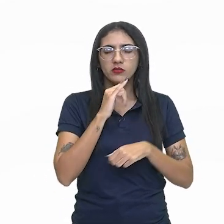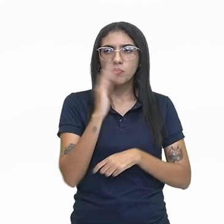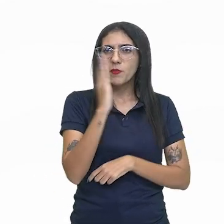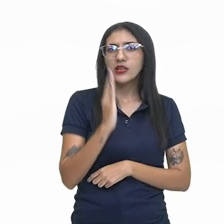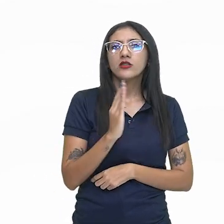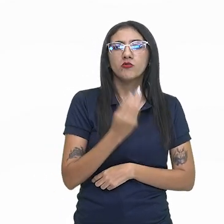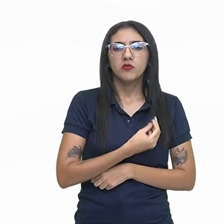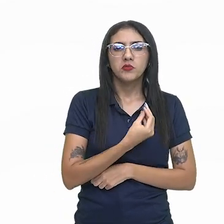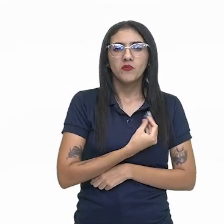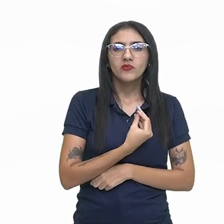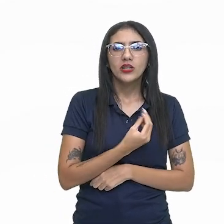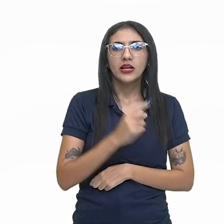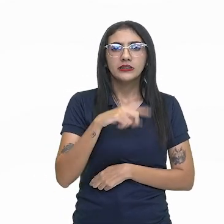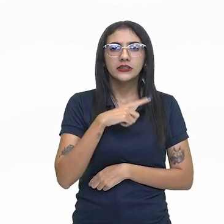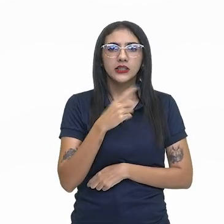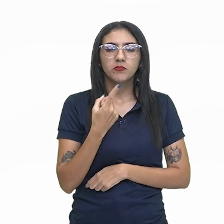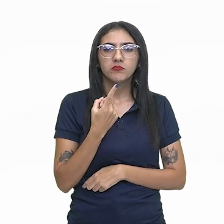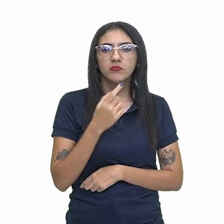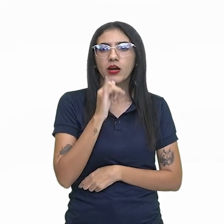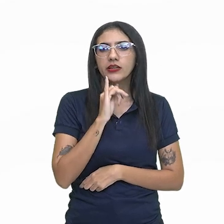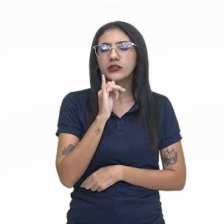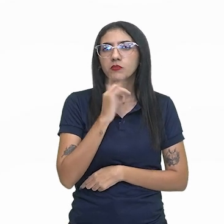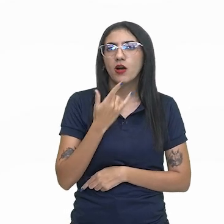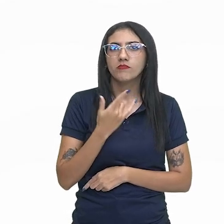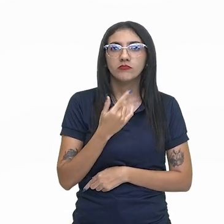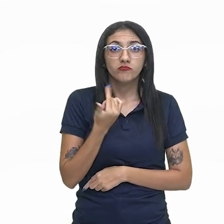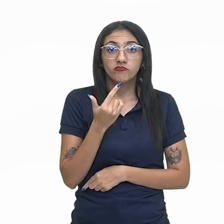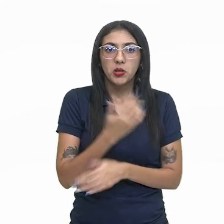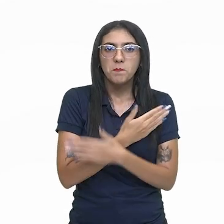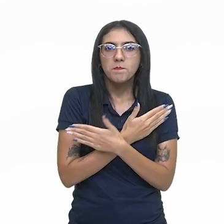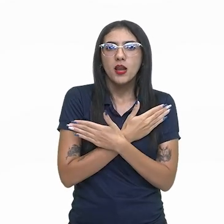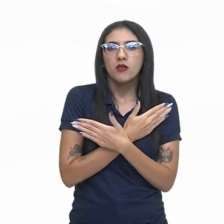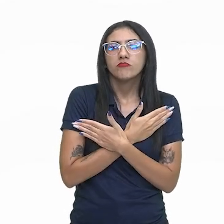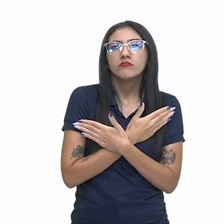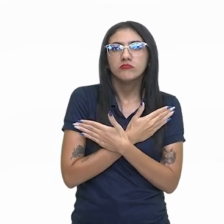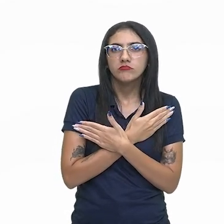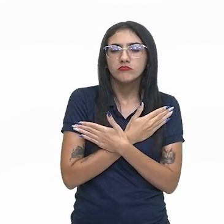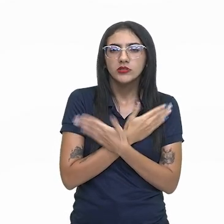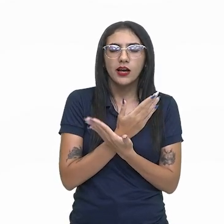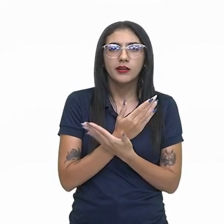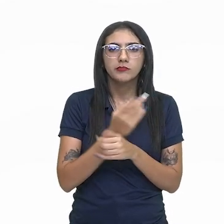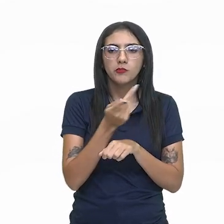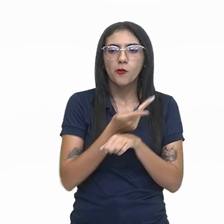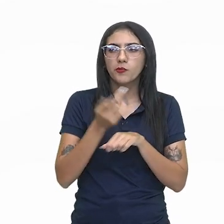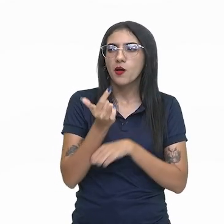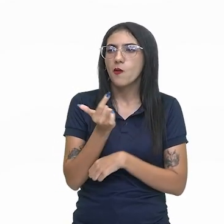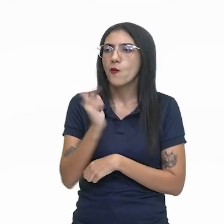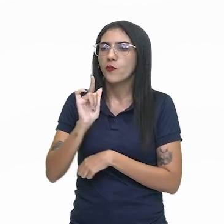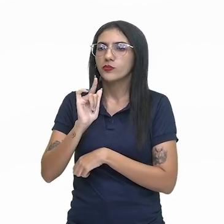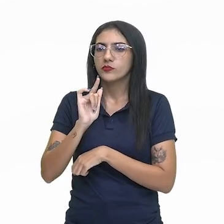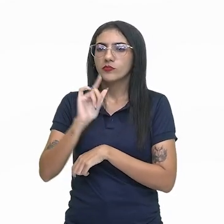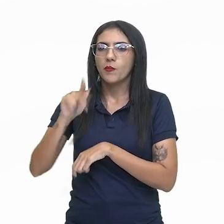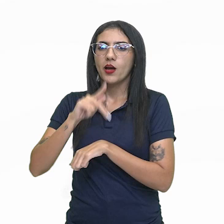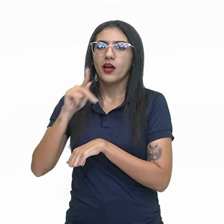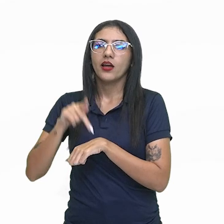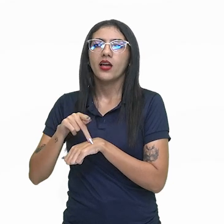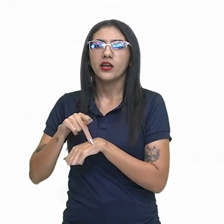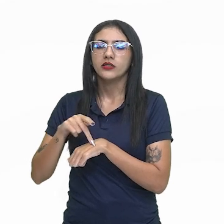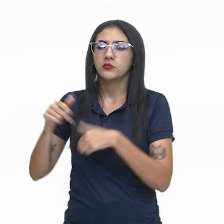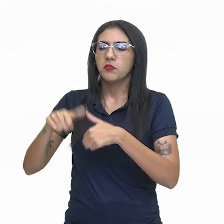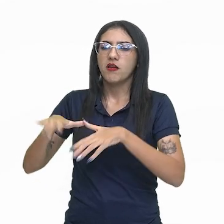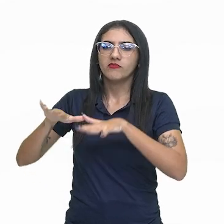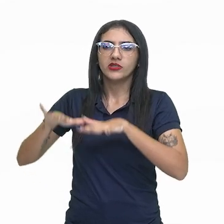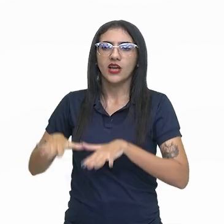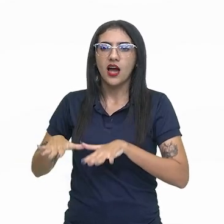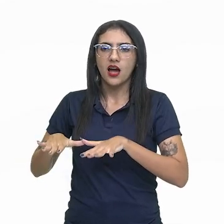tem ali um fator repulsivo, como, por exemplo, o desemprego, e aí vai procurar um país para dar entrada, para se fixar